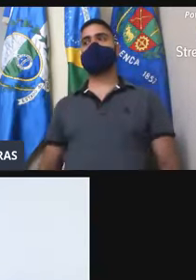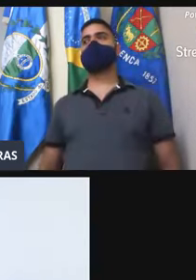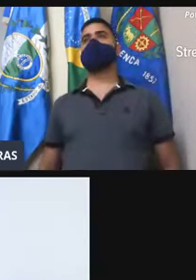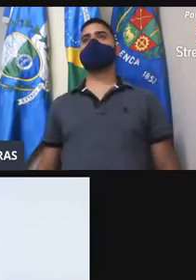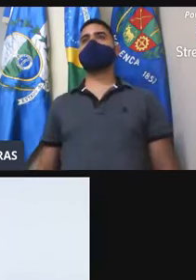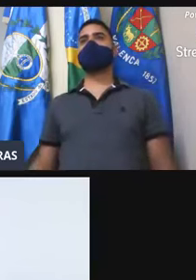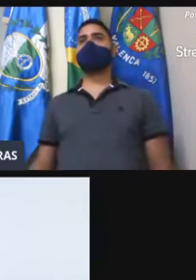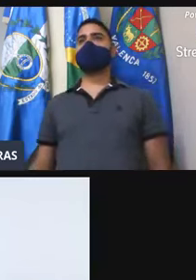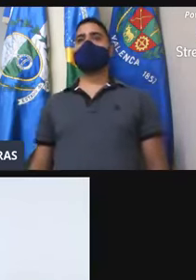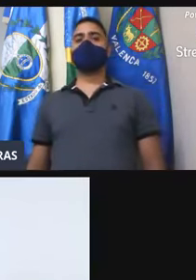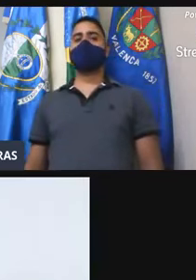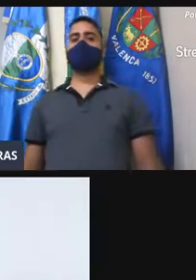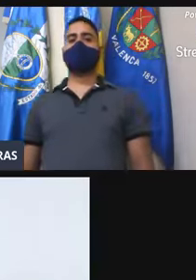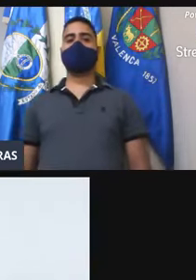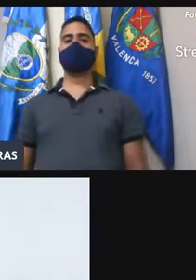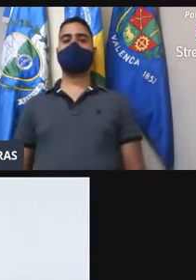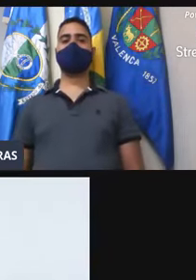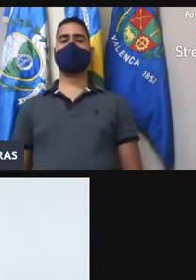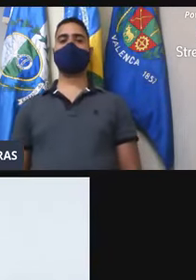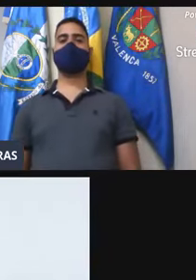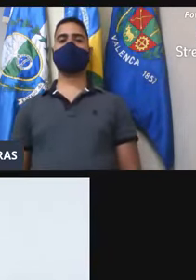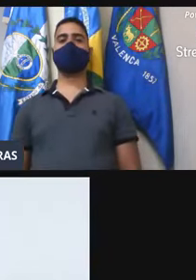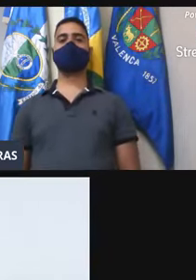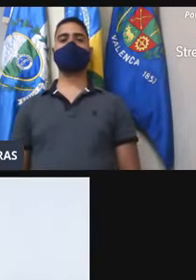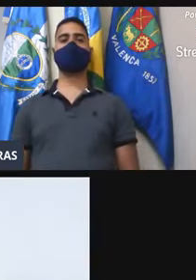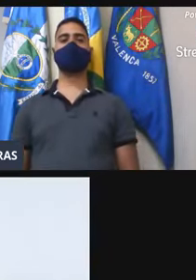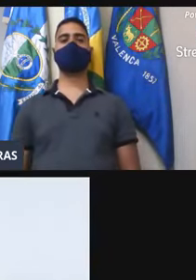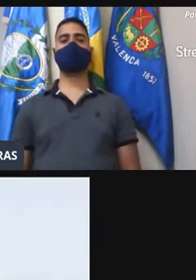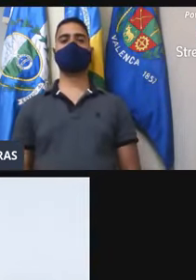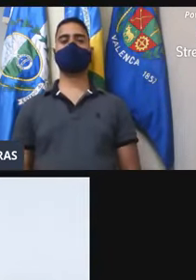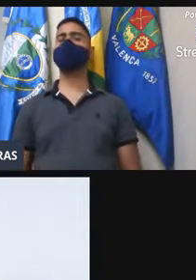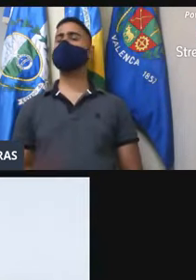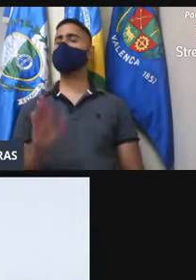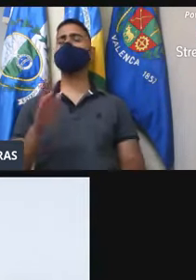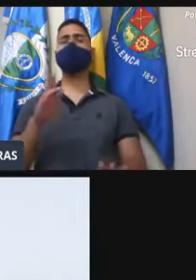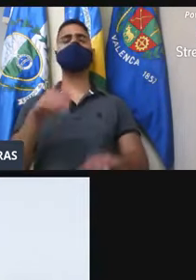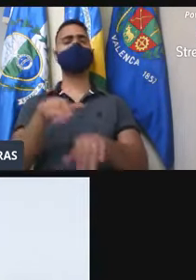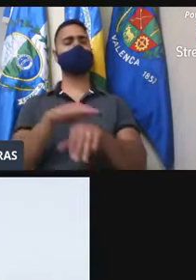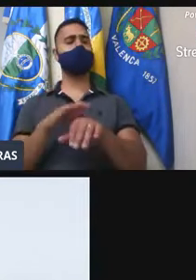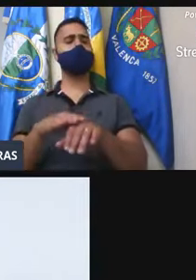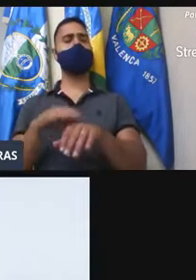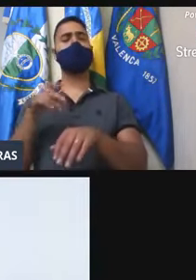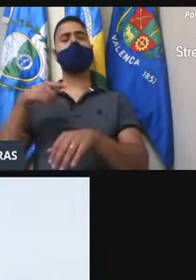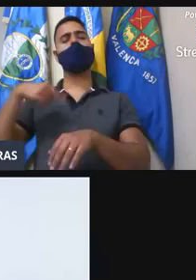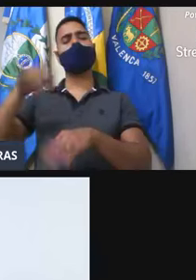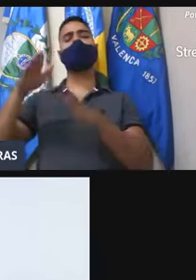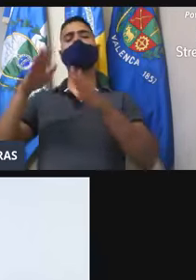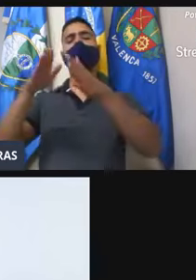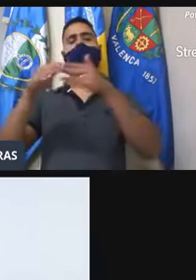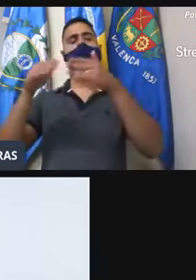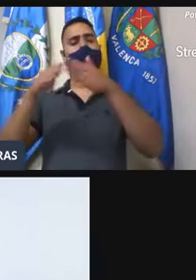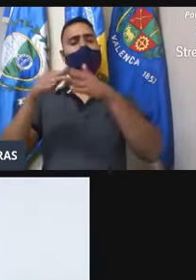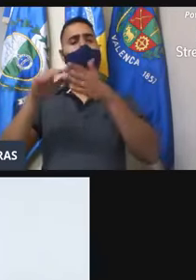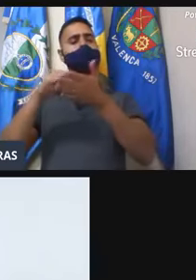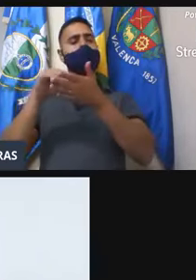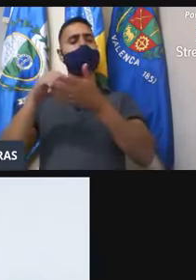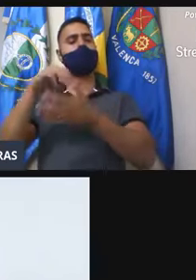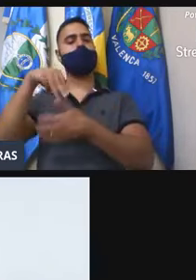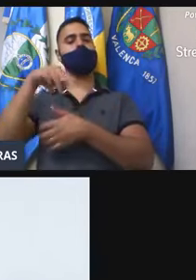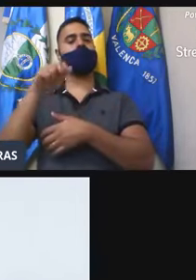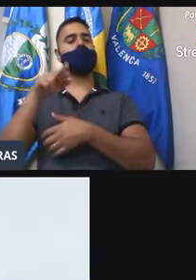Presidente, como já falamos aqui na apresentação da secretária Mara, a gente está sempre lá pedindo apoio